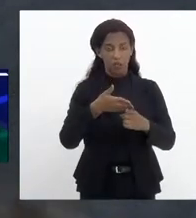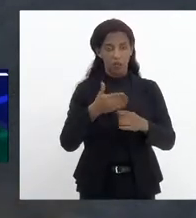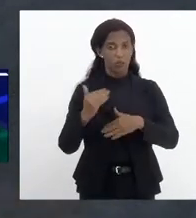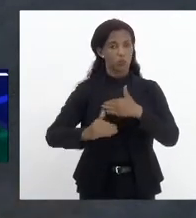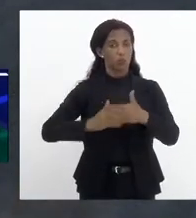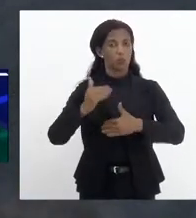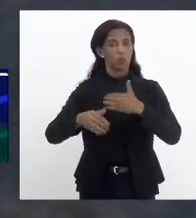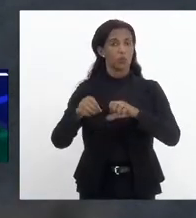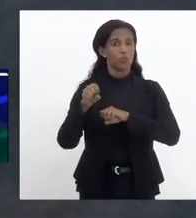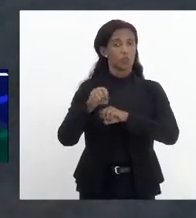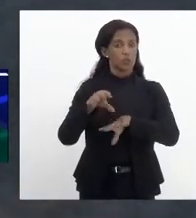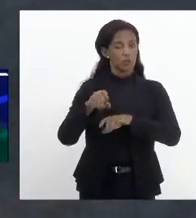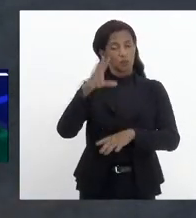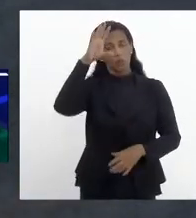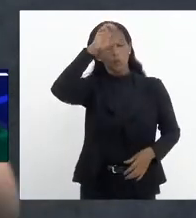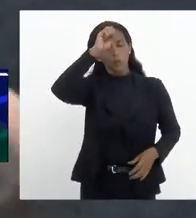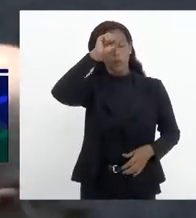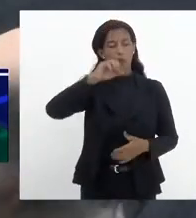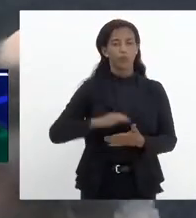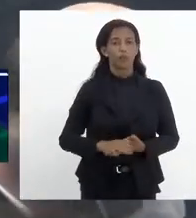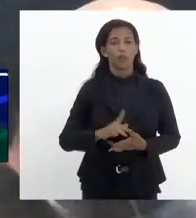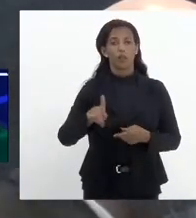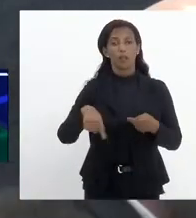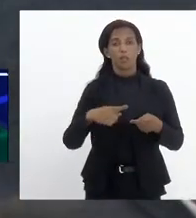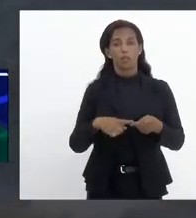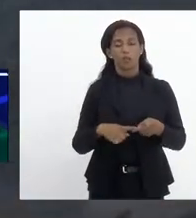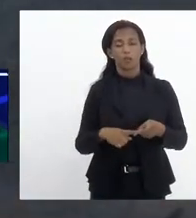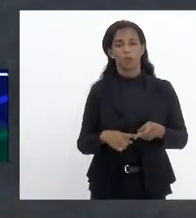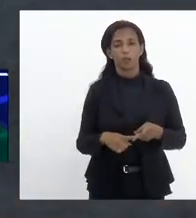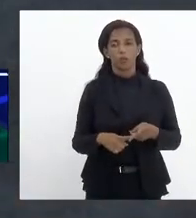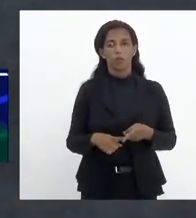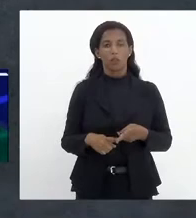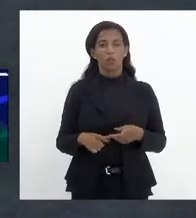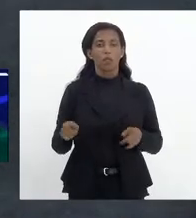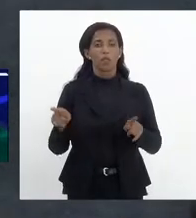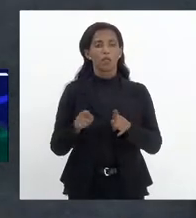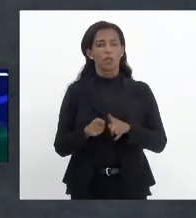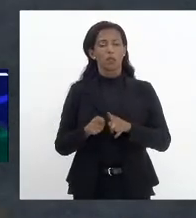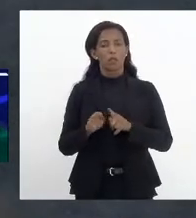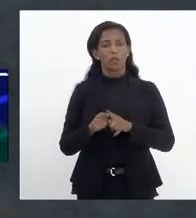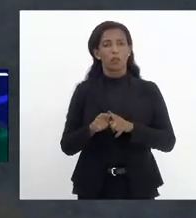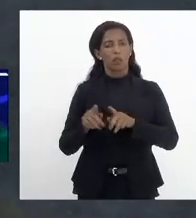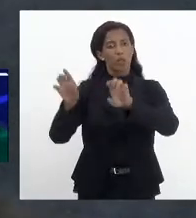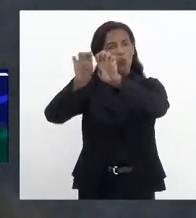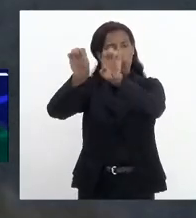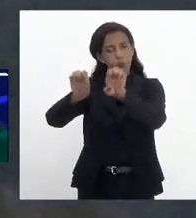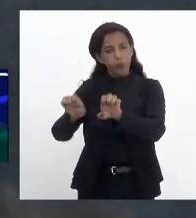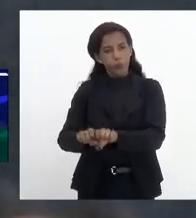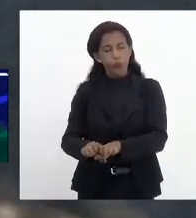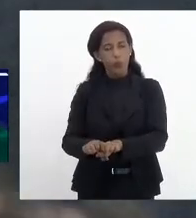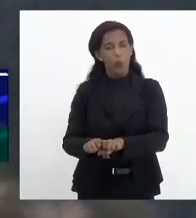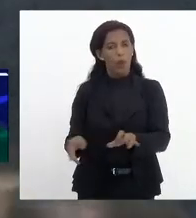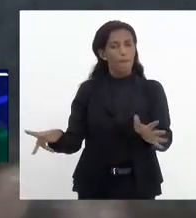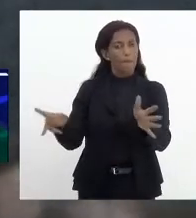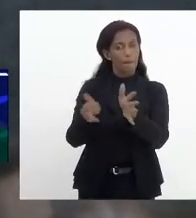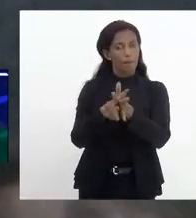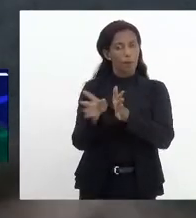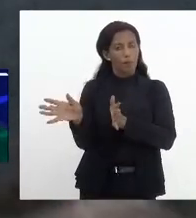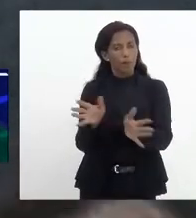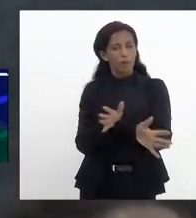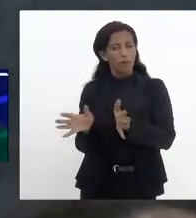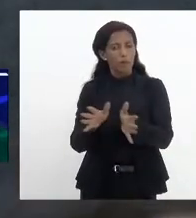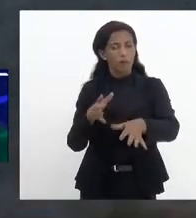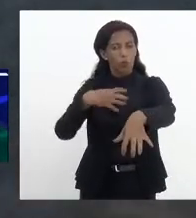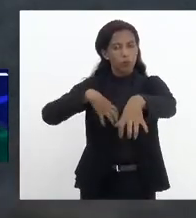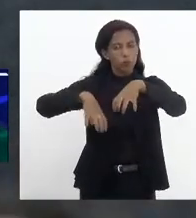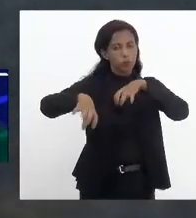processo de ensino-aprendizagem. E, segundo, a manutenção de estrutura adequada para viabilizar o ensino